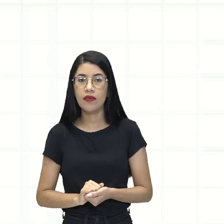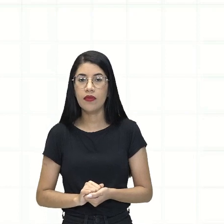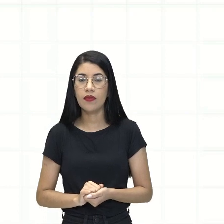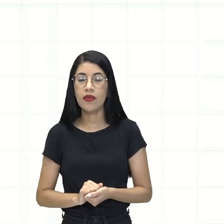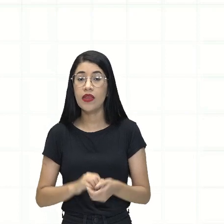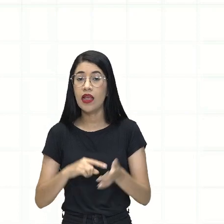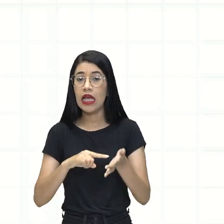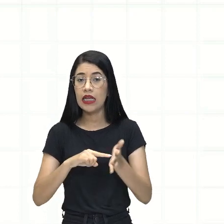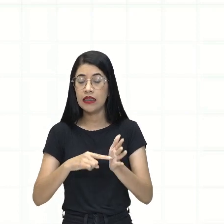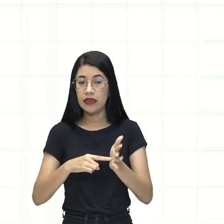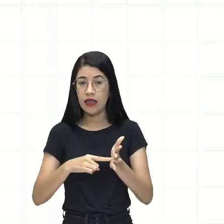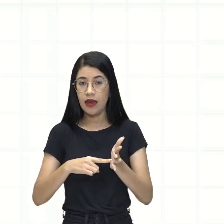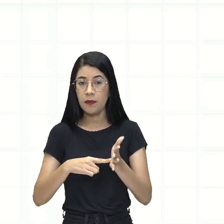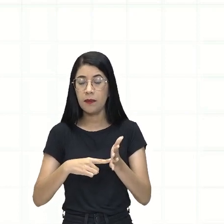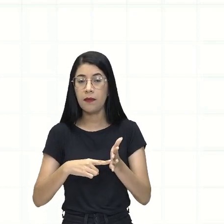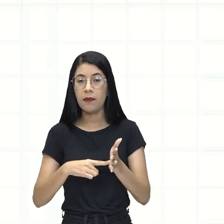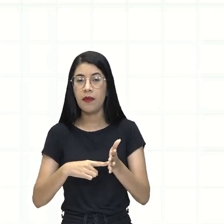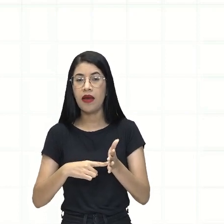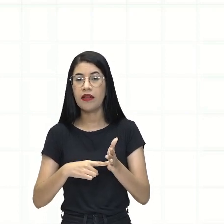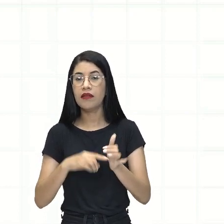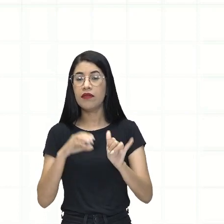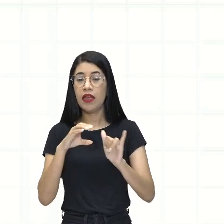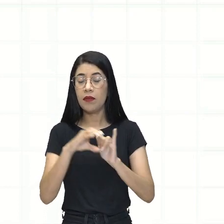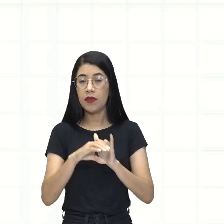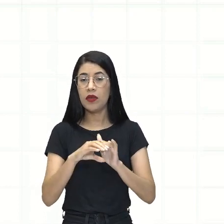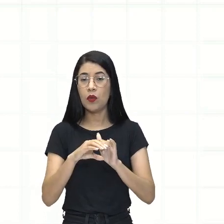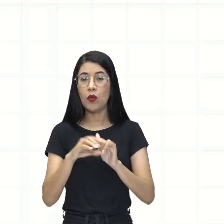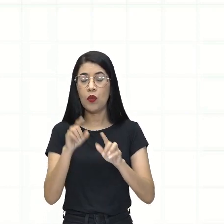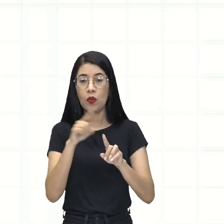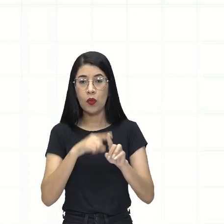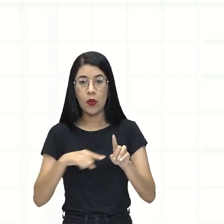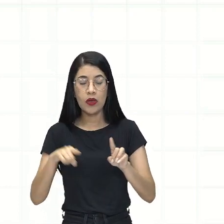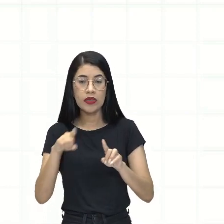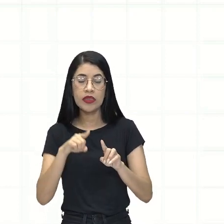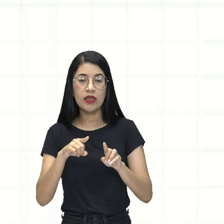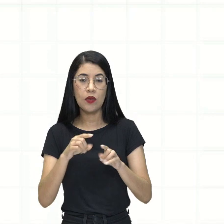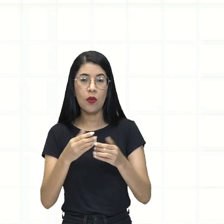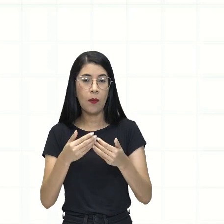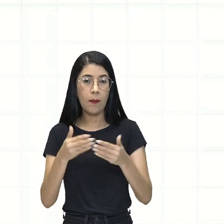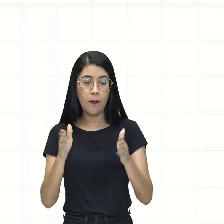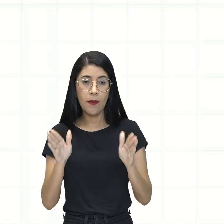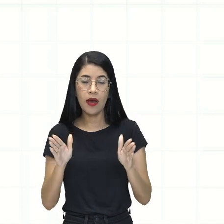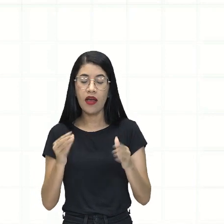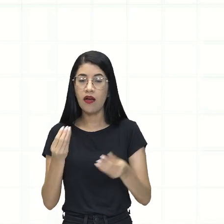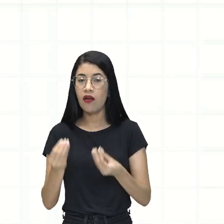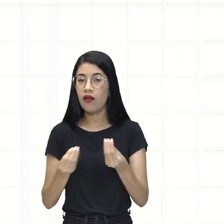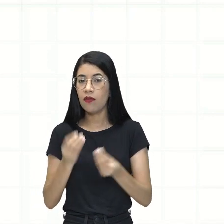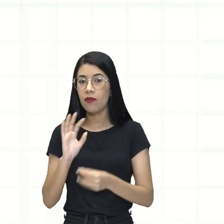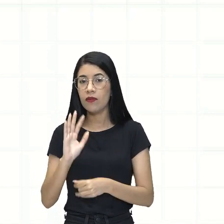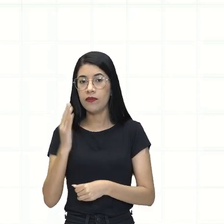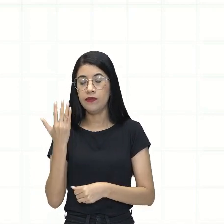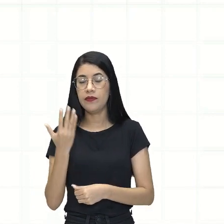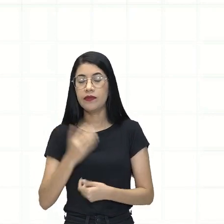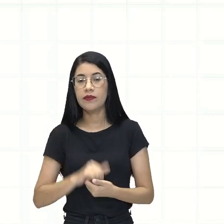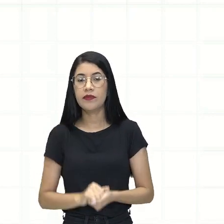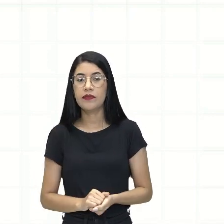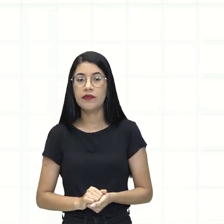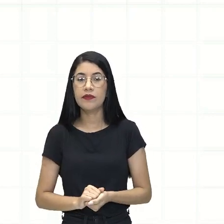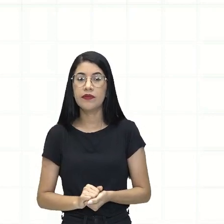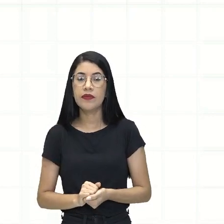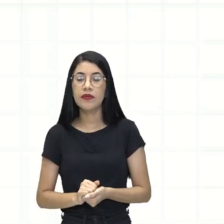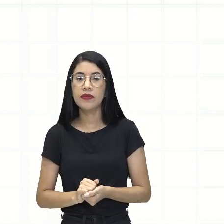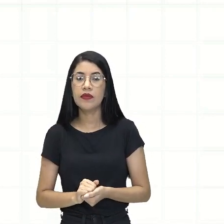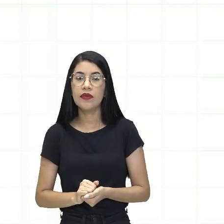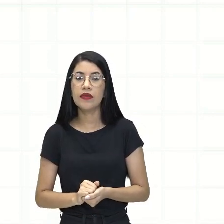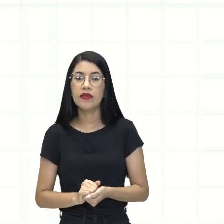máquinas termodinâmicas de ciclo aberto. Essas máquinas termodinâmicas de ciclo aberto,